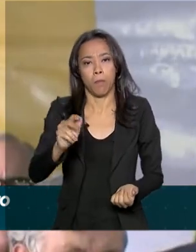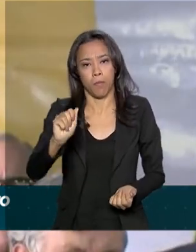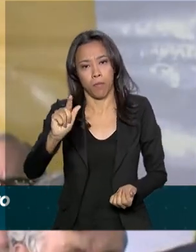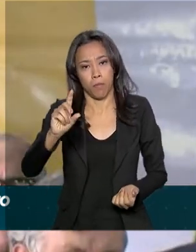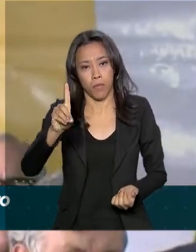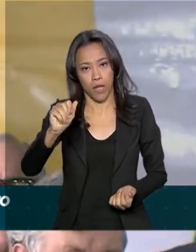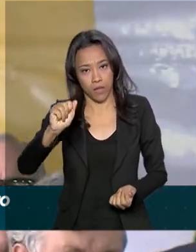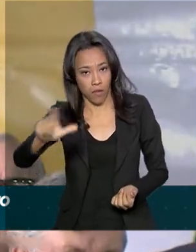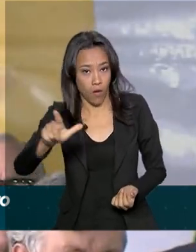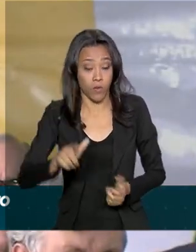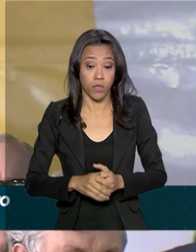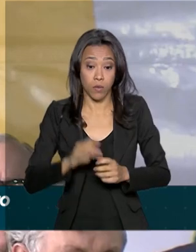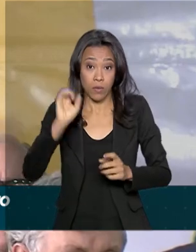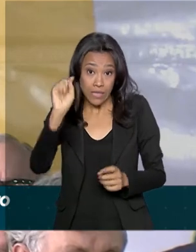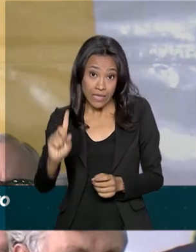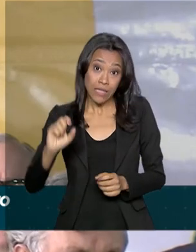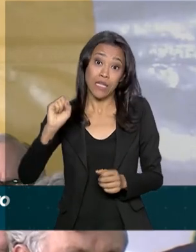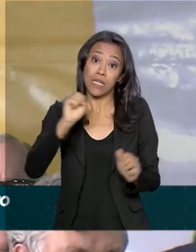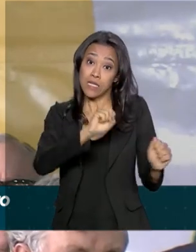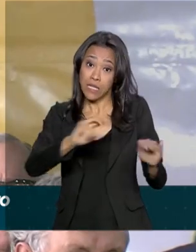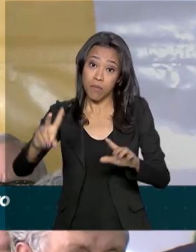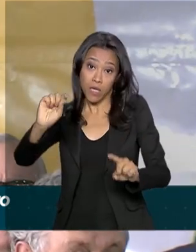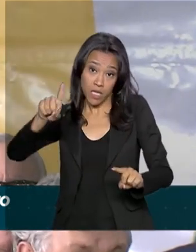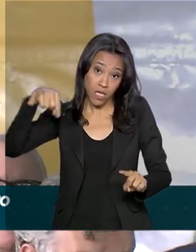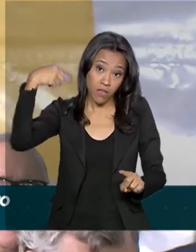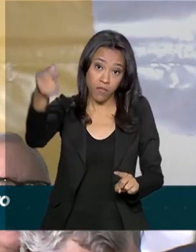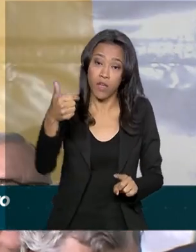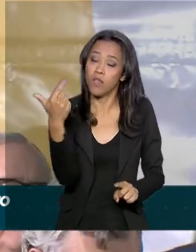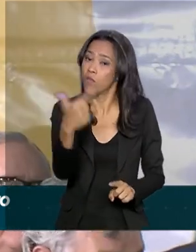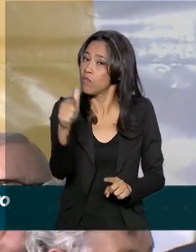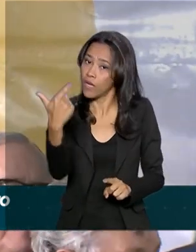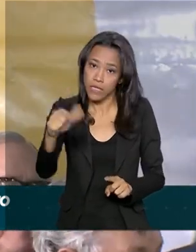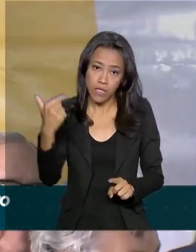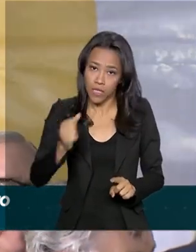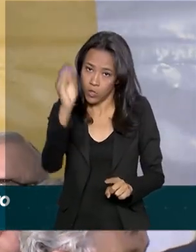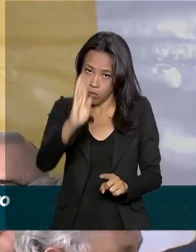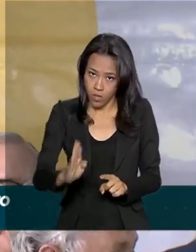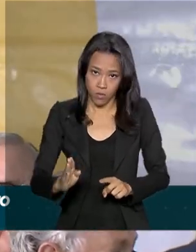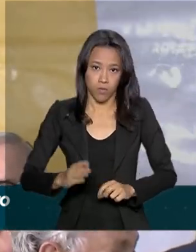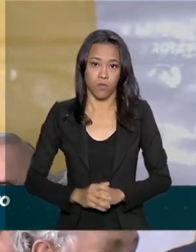não teremos mais radares móveis no Brasil.